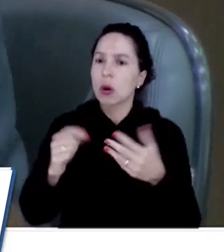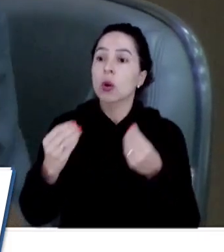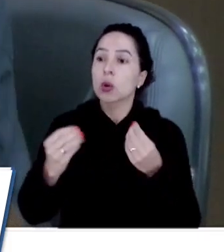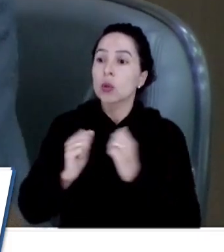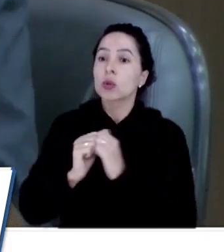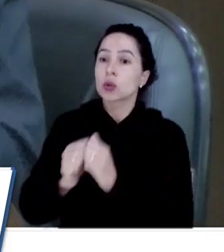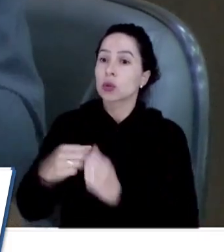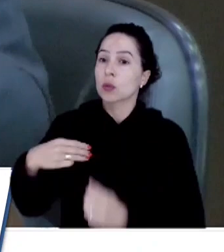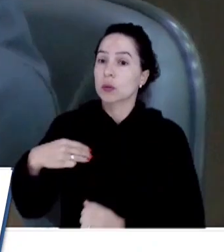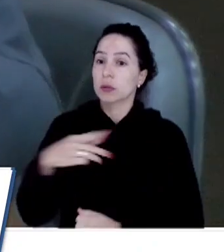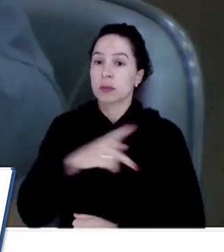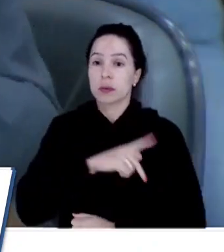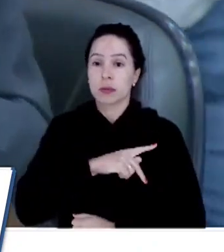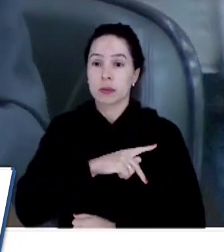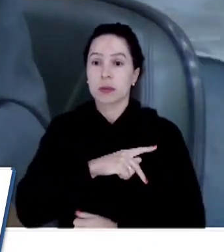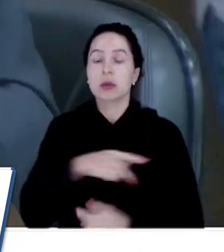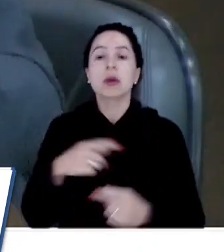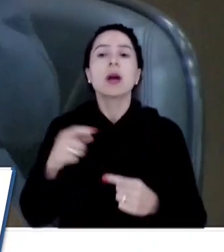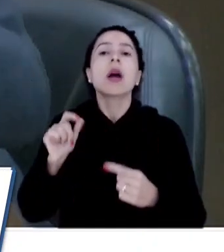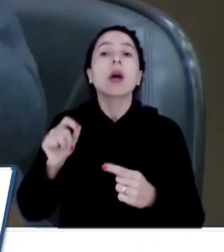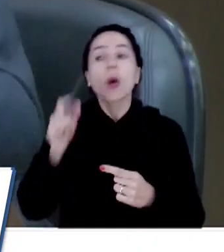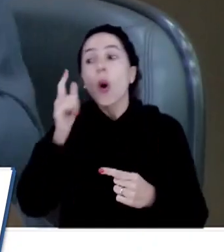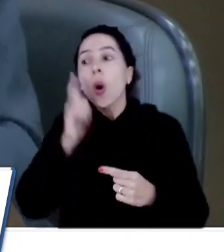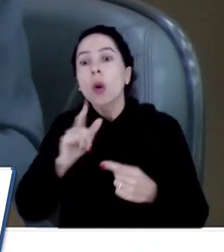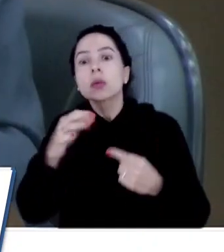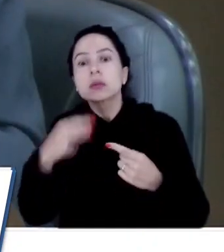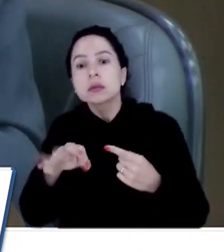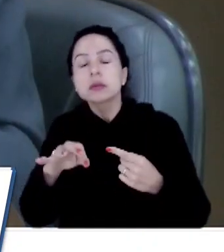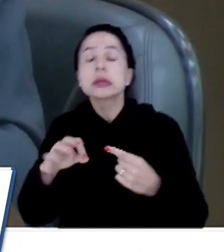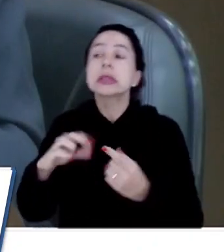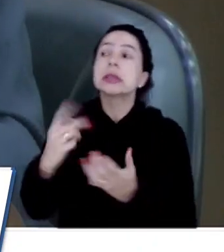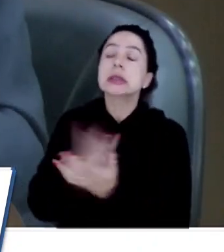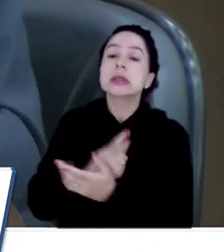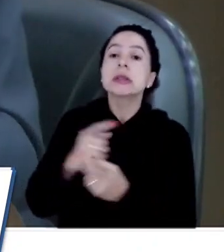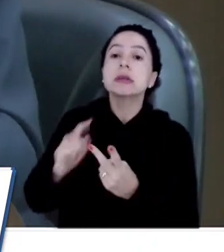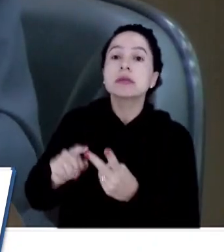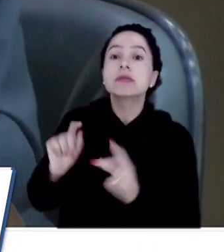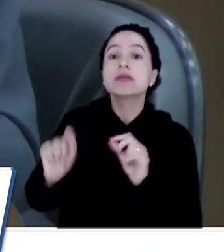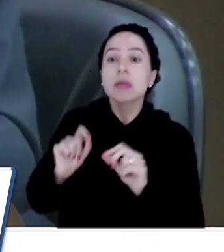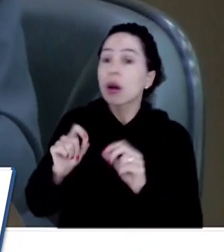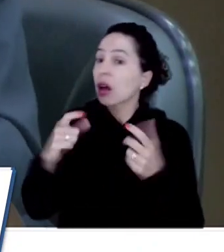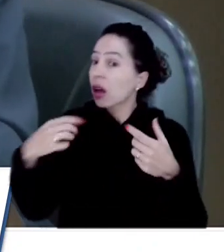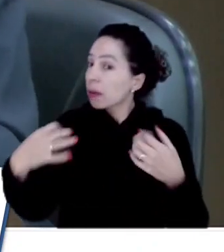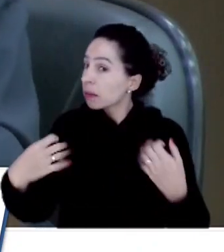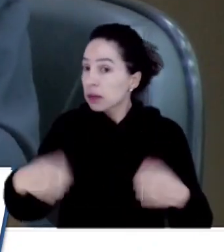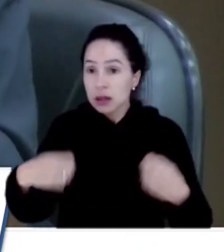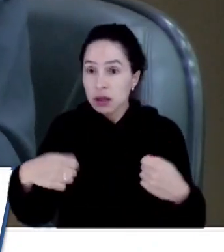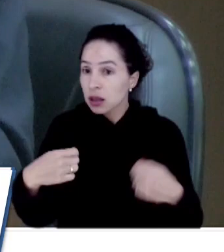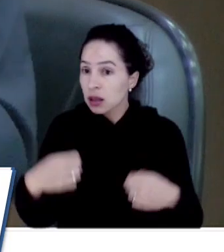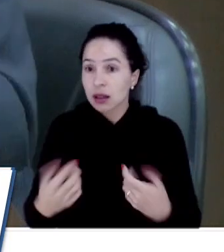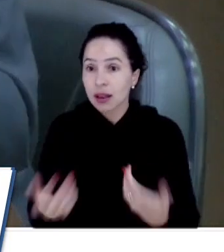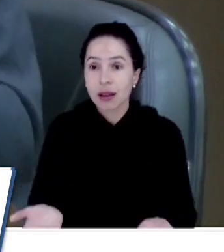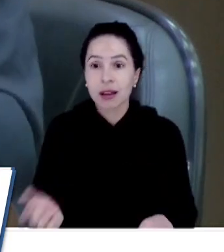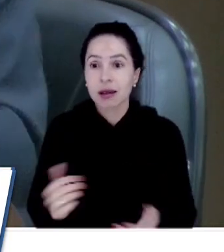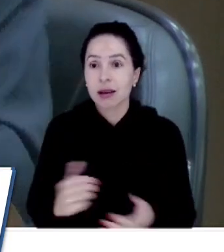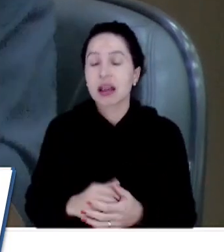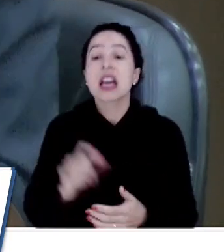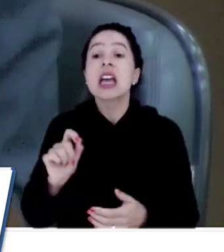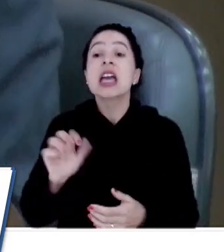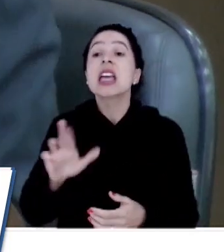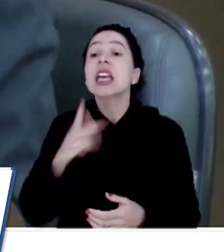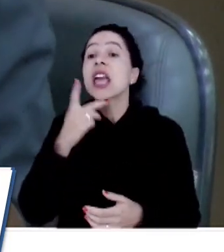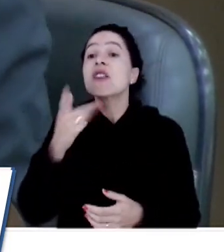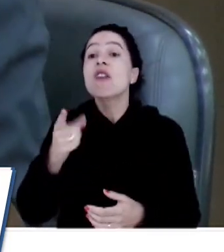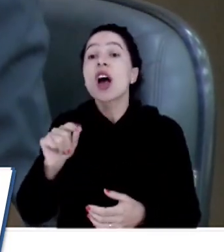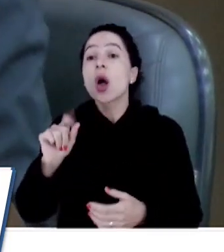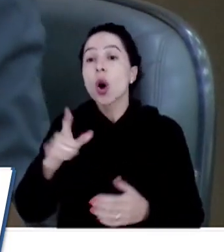Público. O que, que é que está dando certo e o que é que está dando errado? É isso que precisa ser feito. Quem falou que um